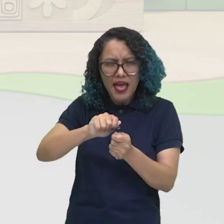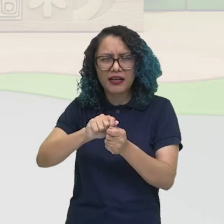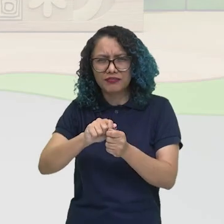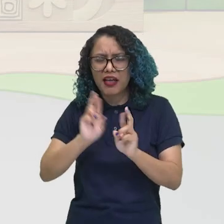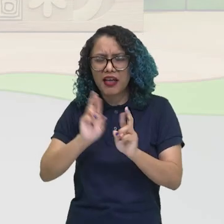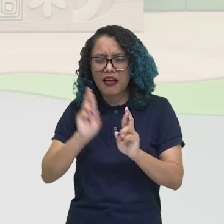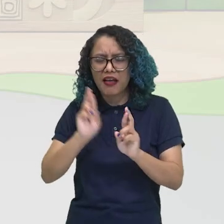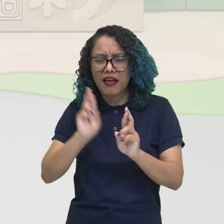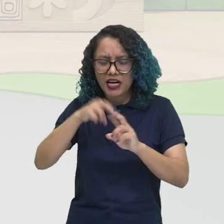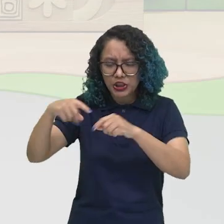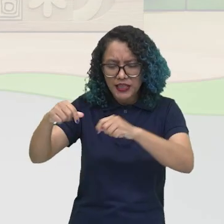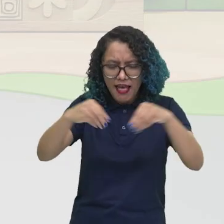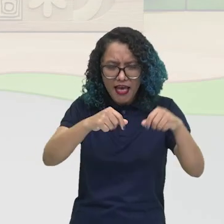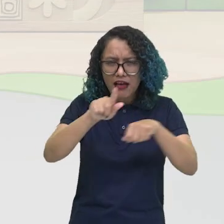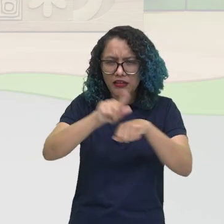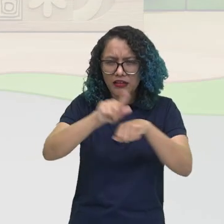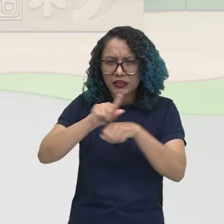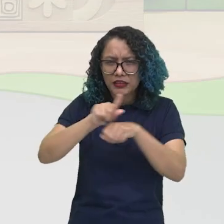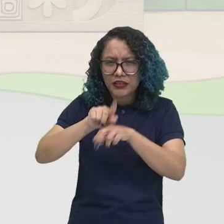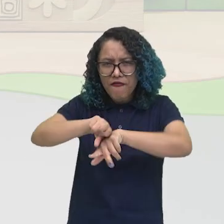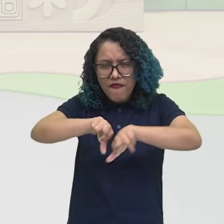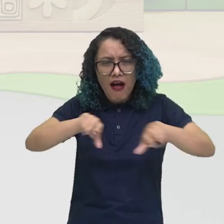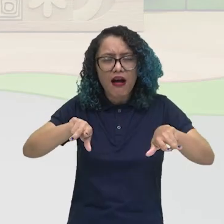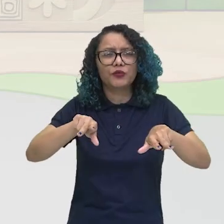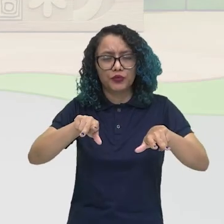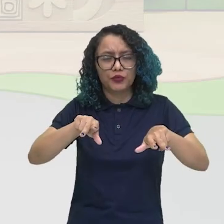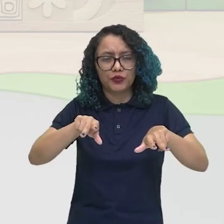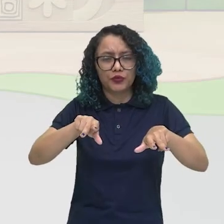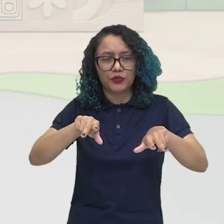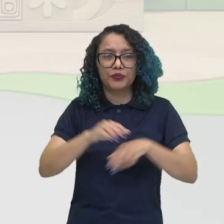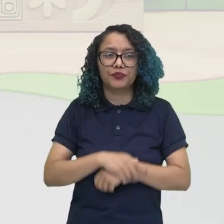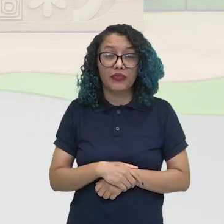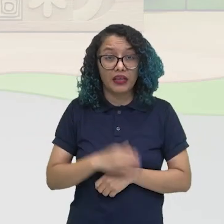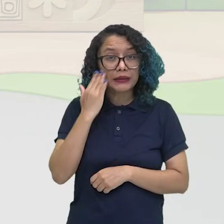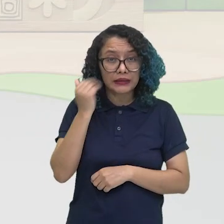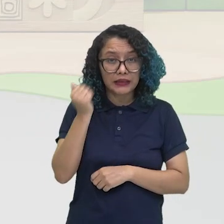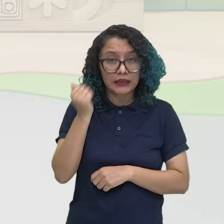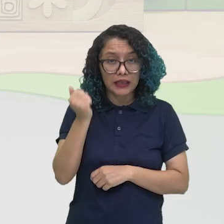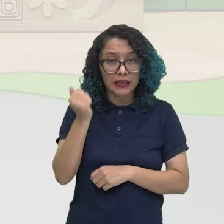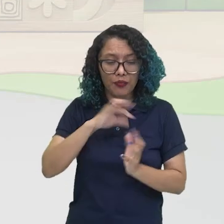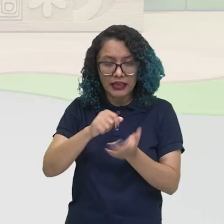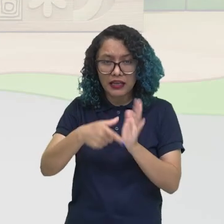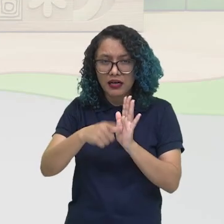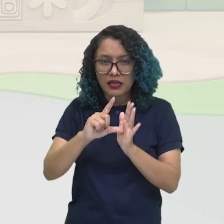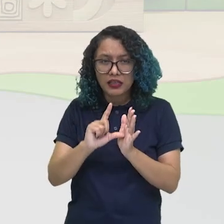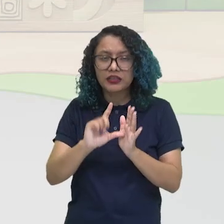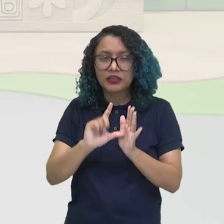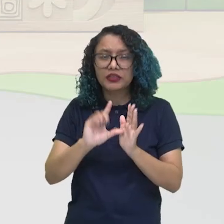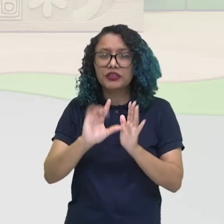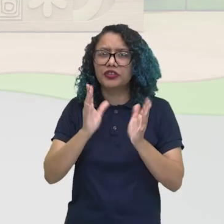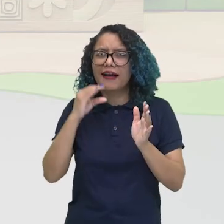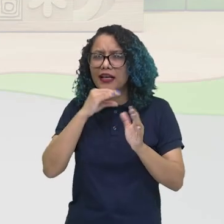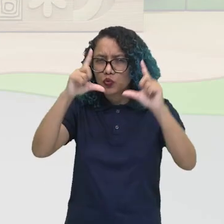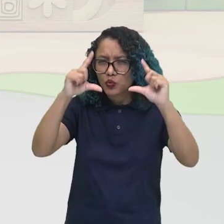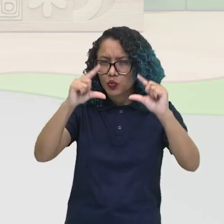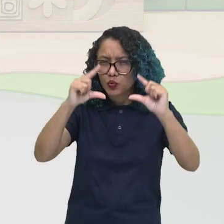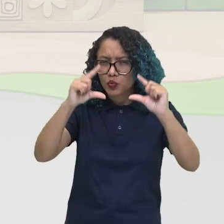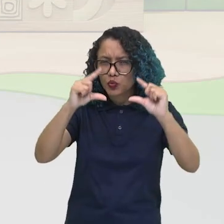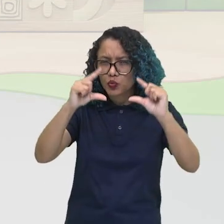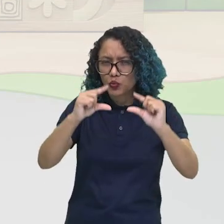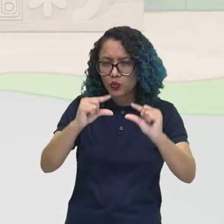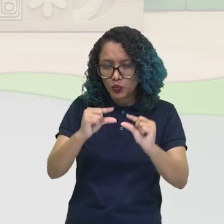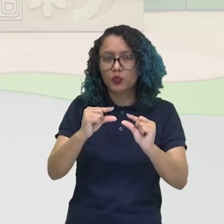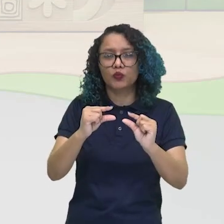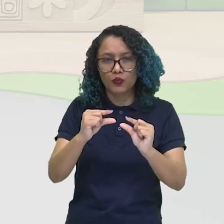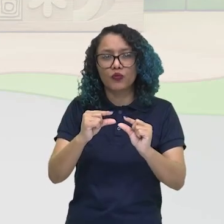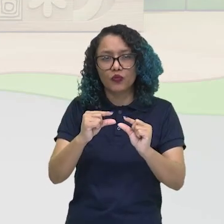ali, né, que até nós chegarmos nessa parte aí, que o nosso planeta já havia se resfriado, né,